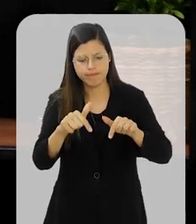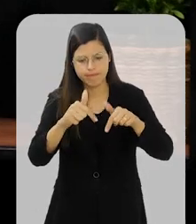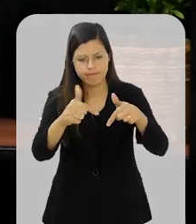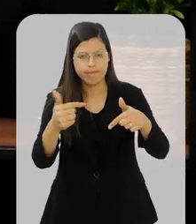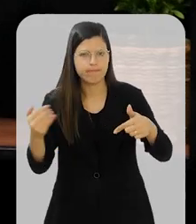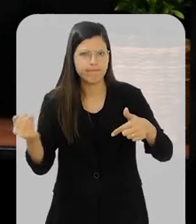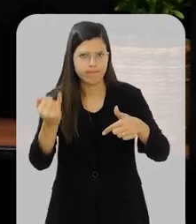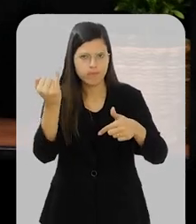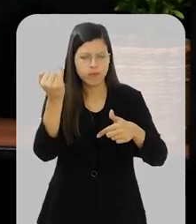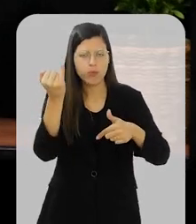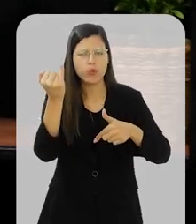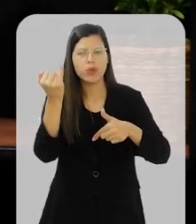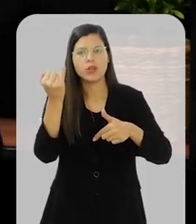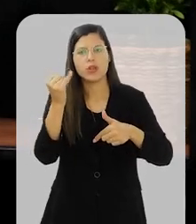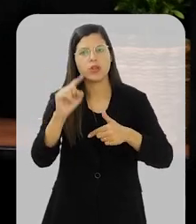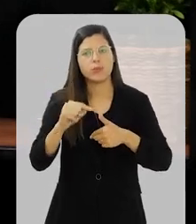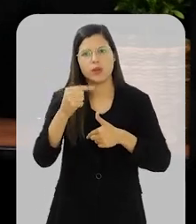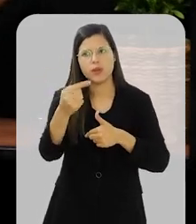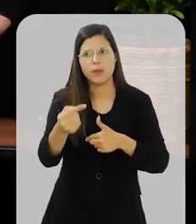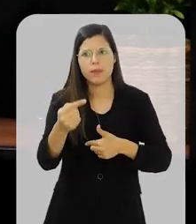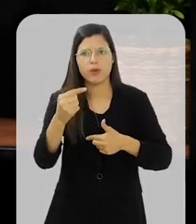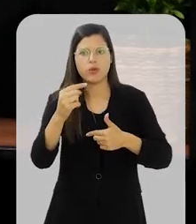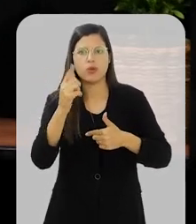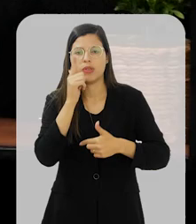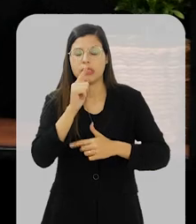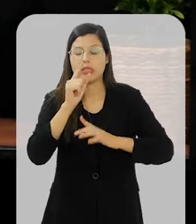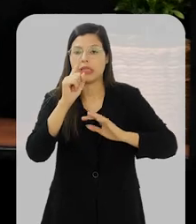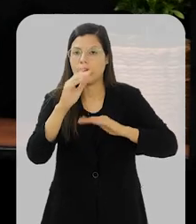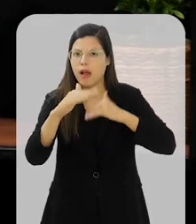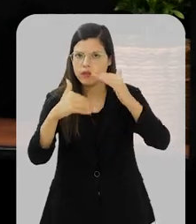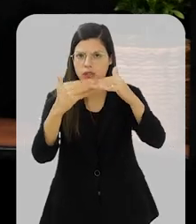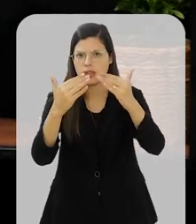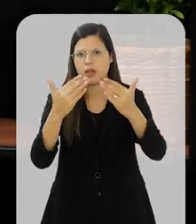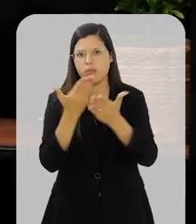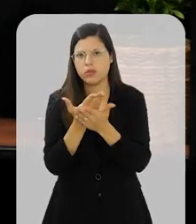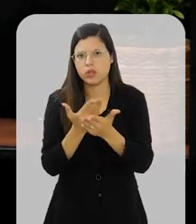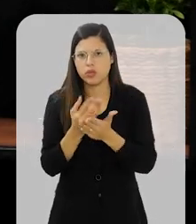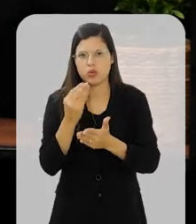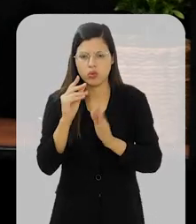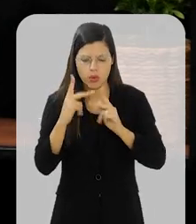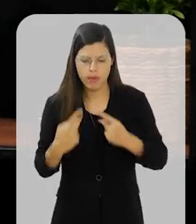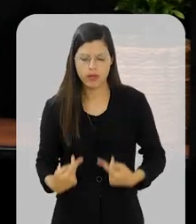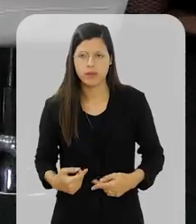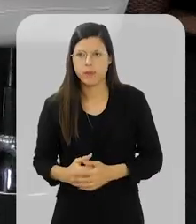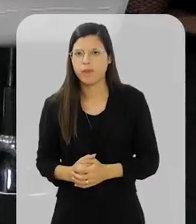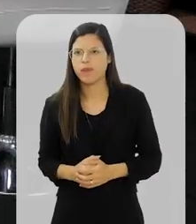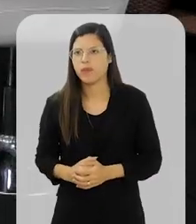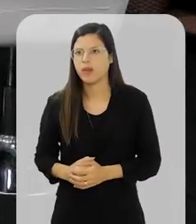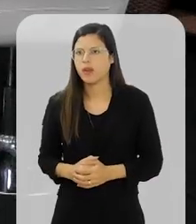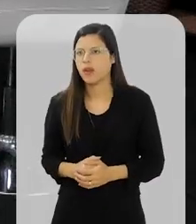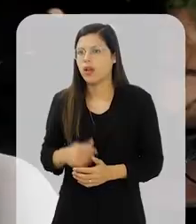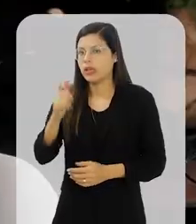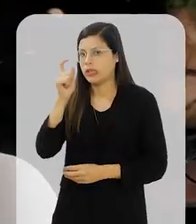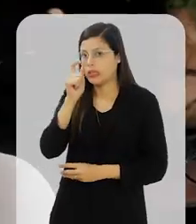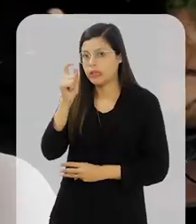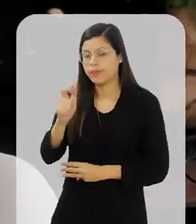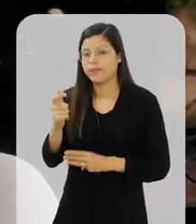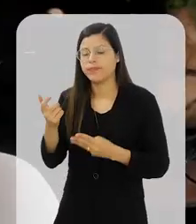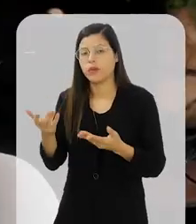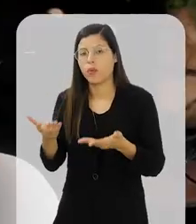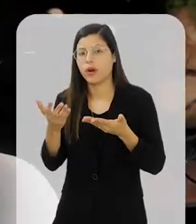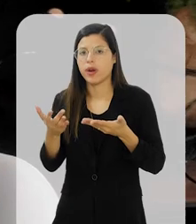passo importante para que a gente possa posteriormente avançar para os estudos clínicos, né? É interessante, e eu queria que a